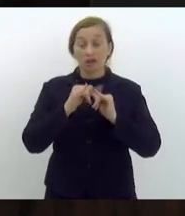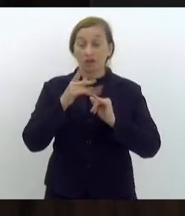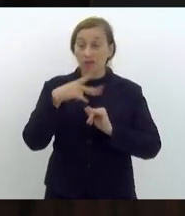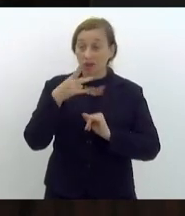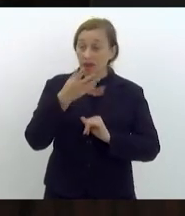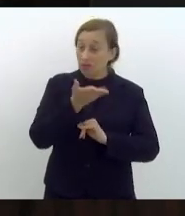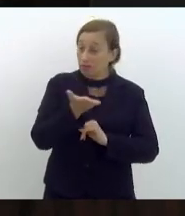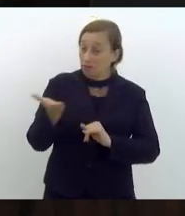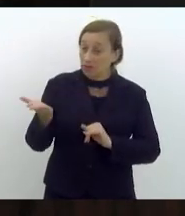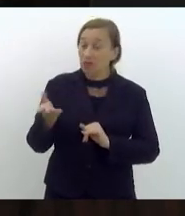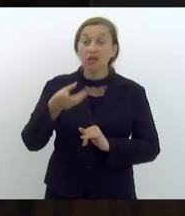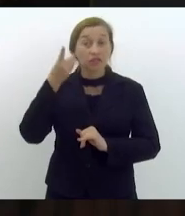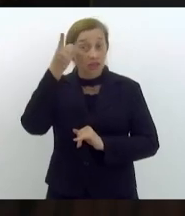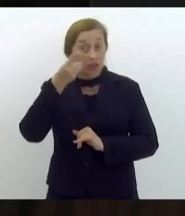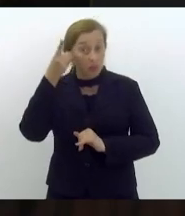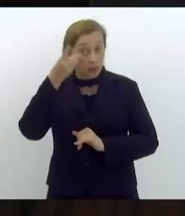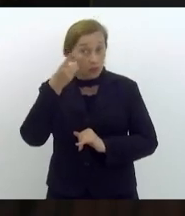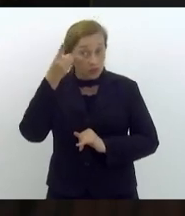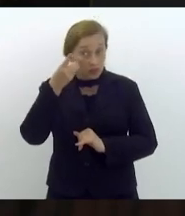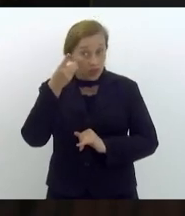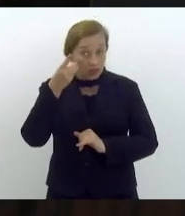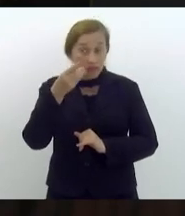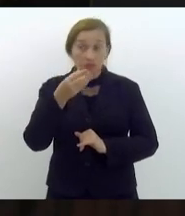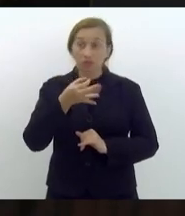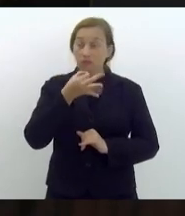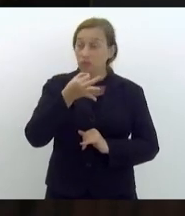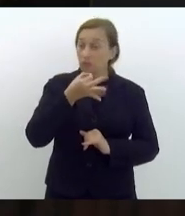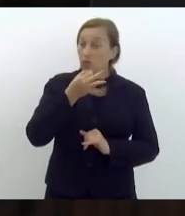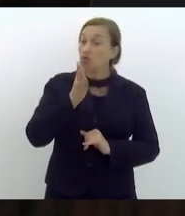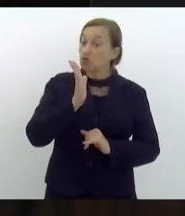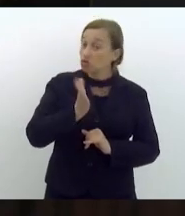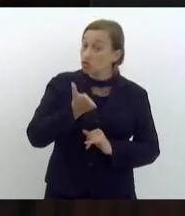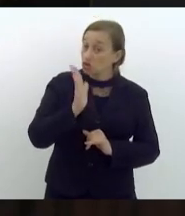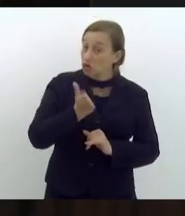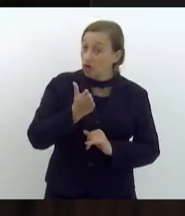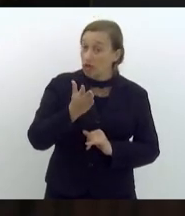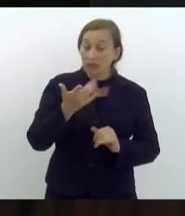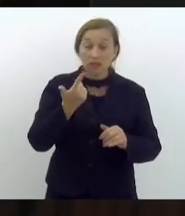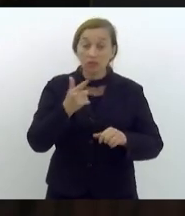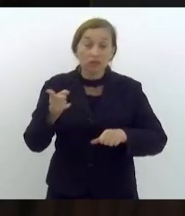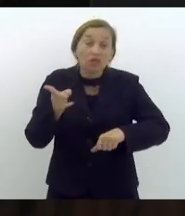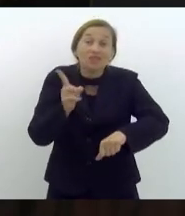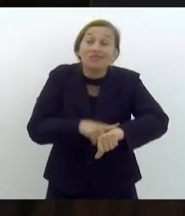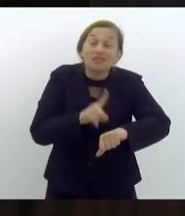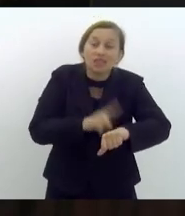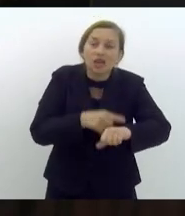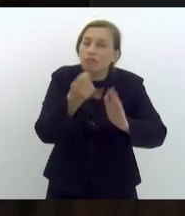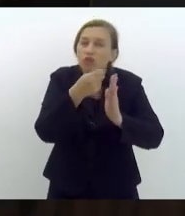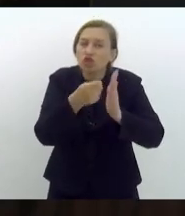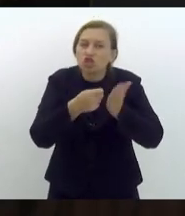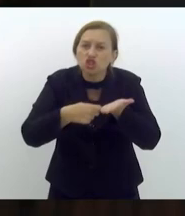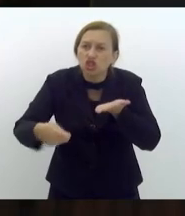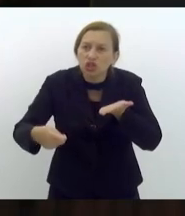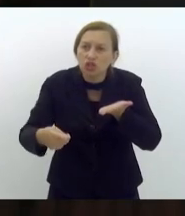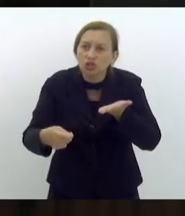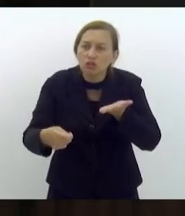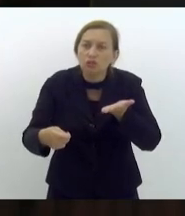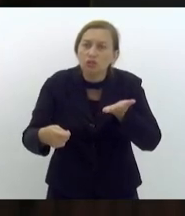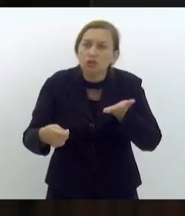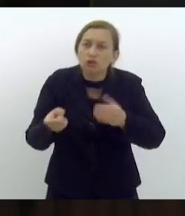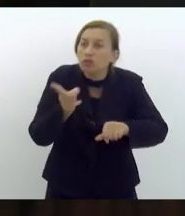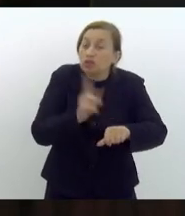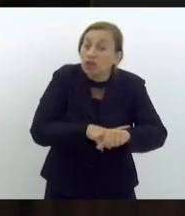já trouxe o argumento que não há time de tempo descrito no regimento interno que é um erro